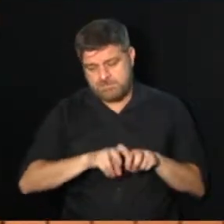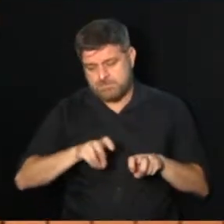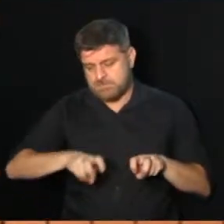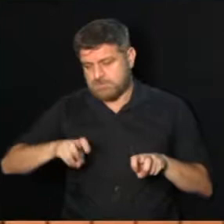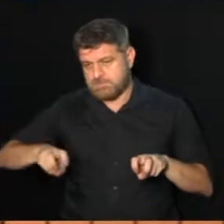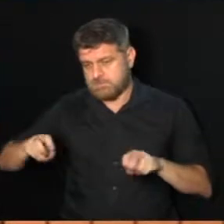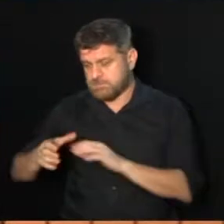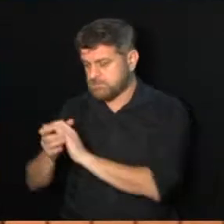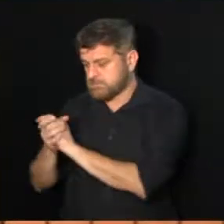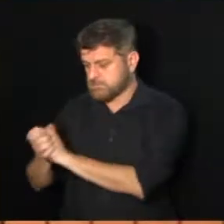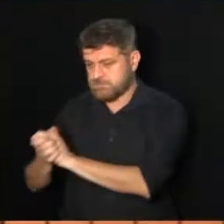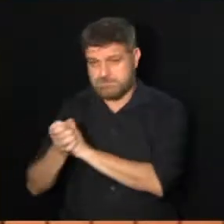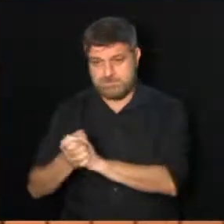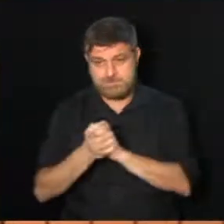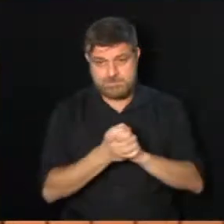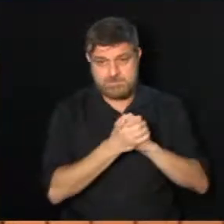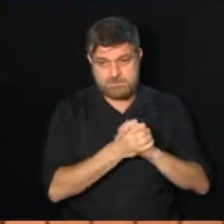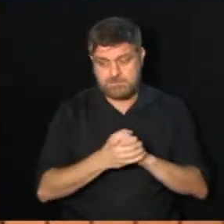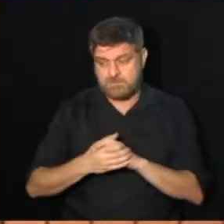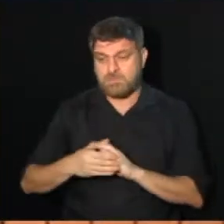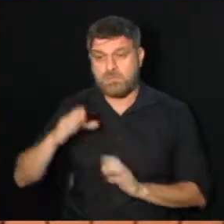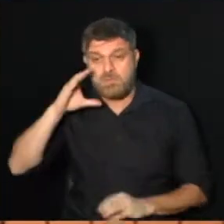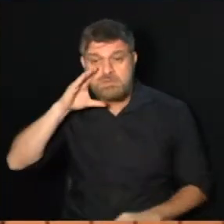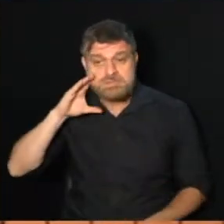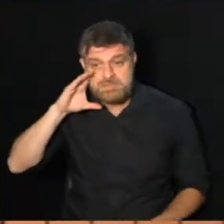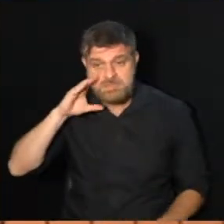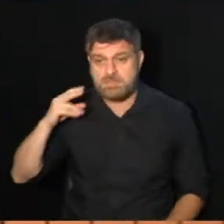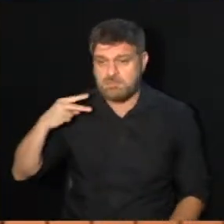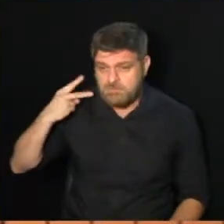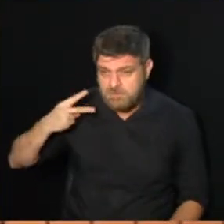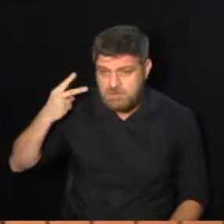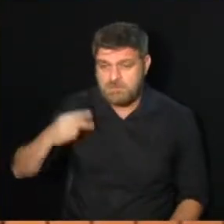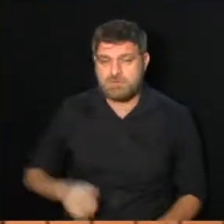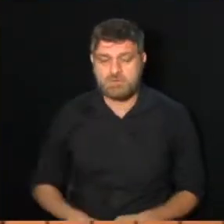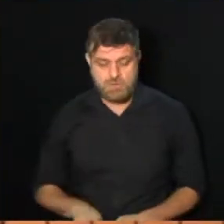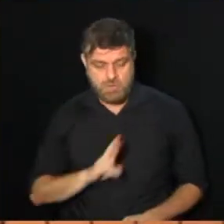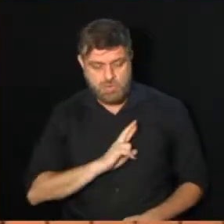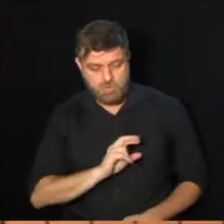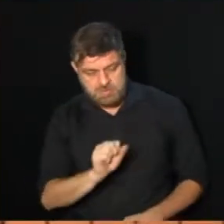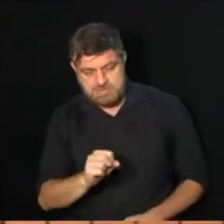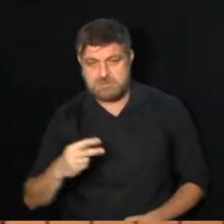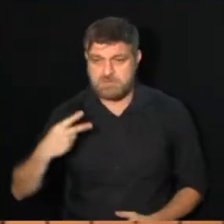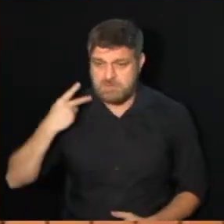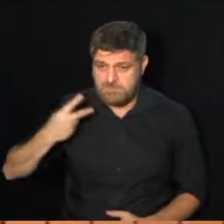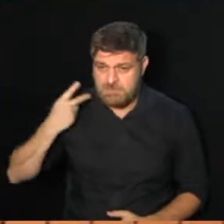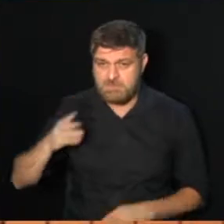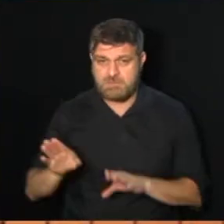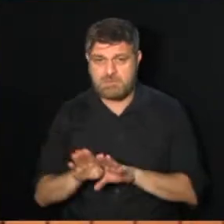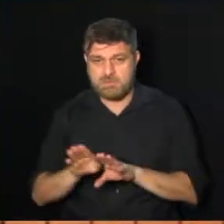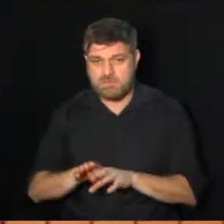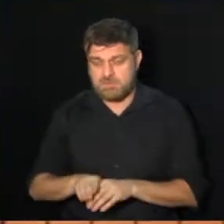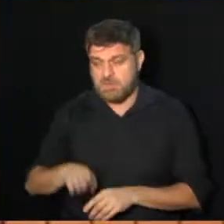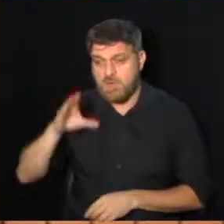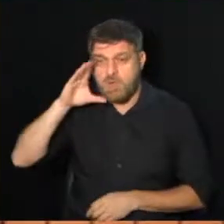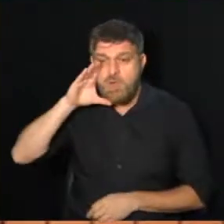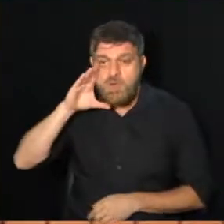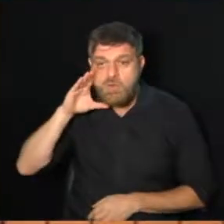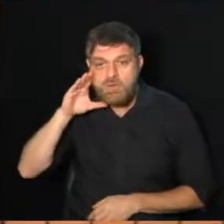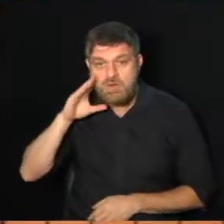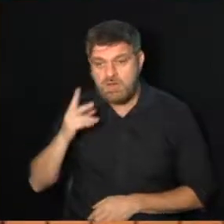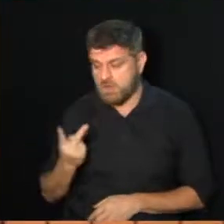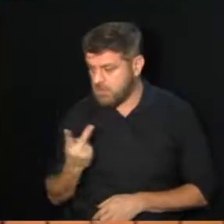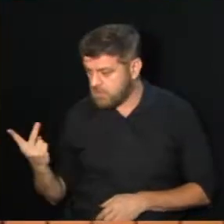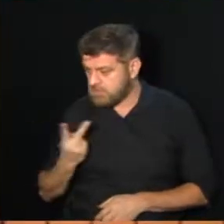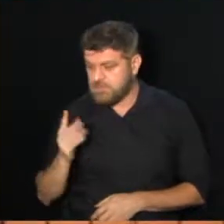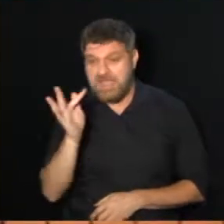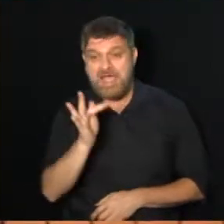da mesa, o vereador Cirilo, o vereador Rossini, vereador Cirílio já disse aqui que é contemporâneo nosso